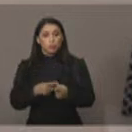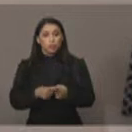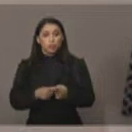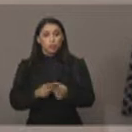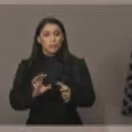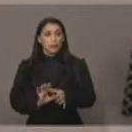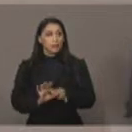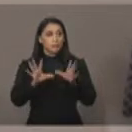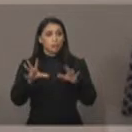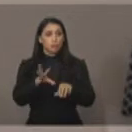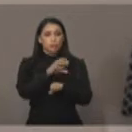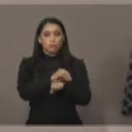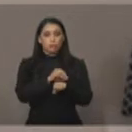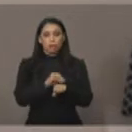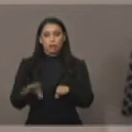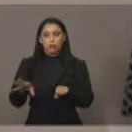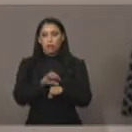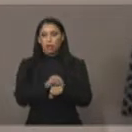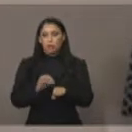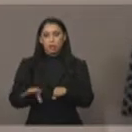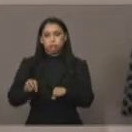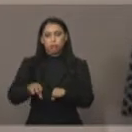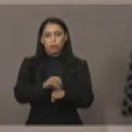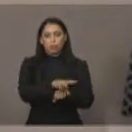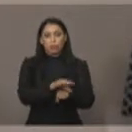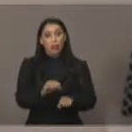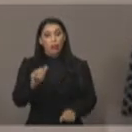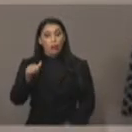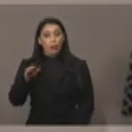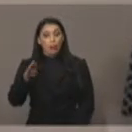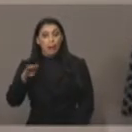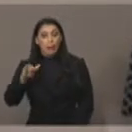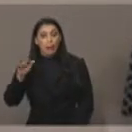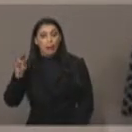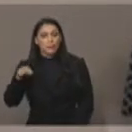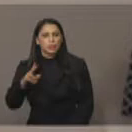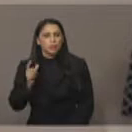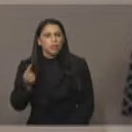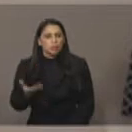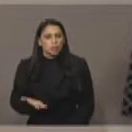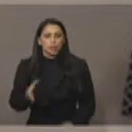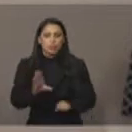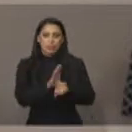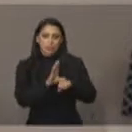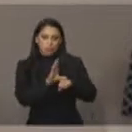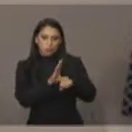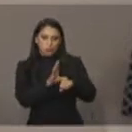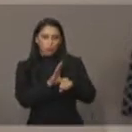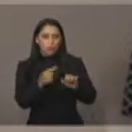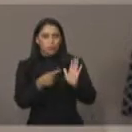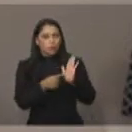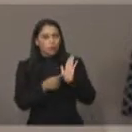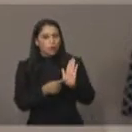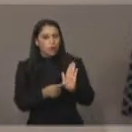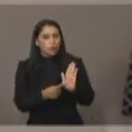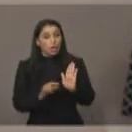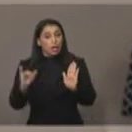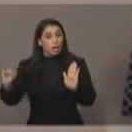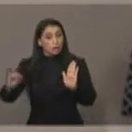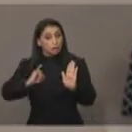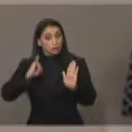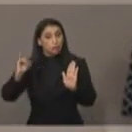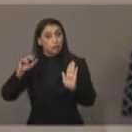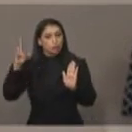compartilhamento indiscriminado e genérico de dados com a ABIN. Assim, a questão constitucional em análise diz respeito a tema de extrema